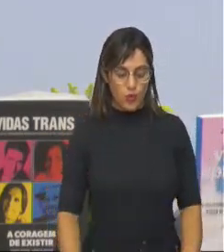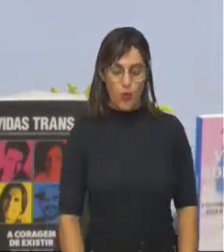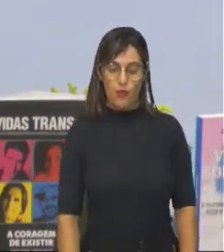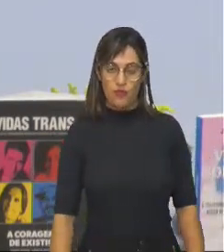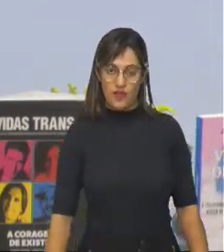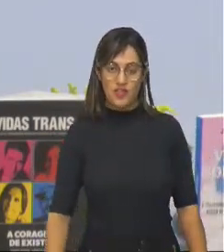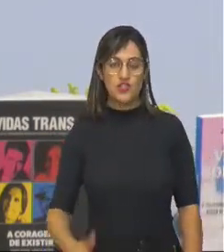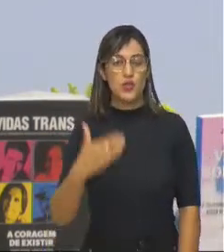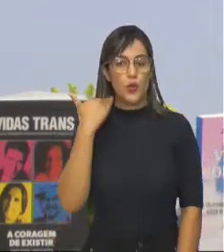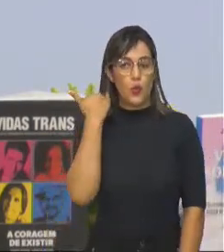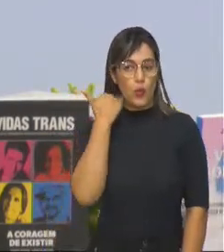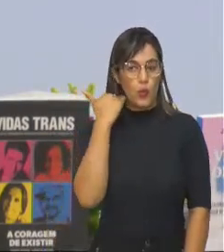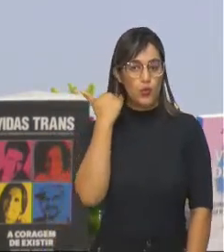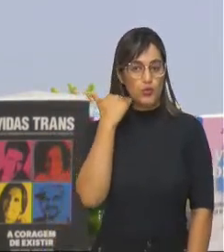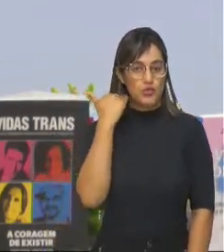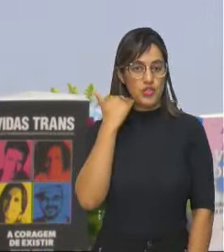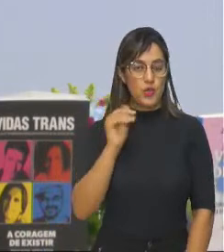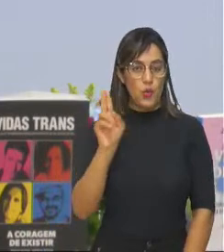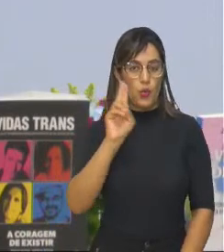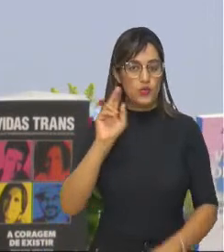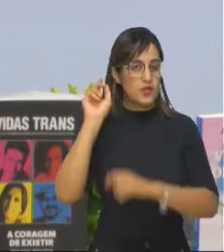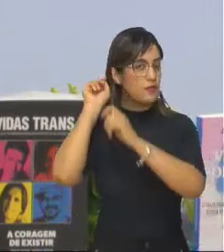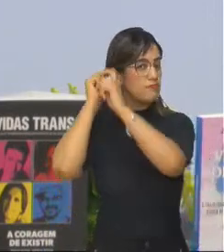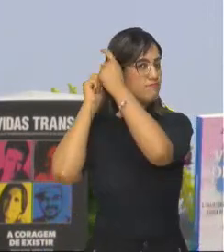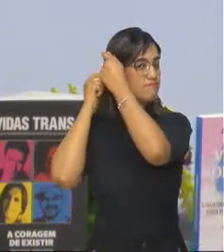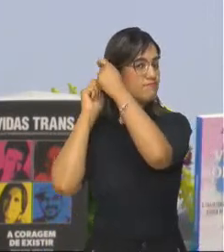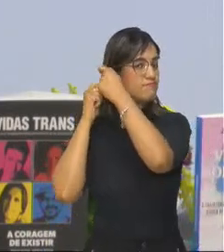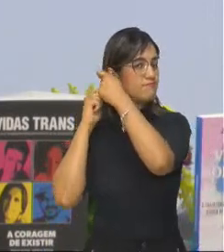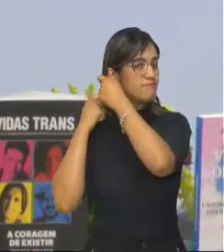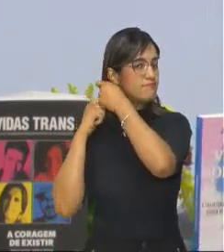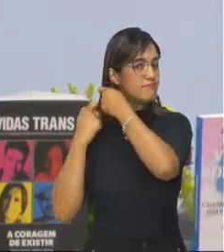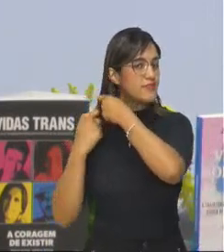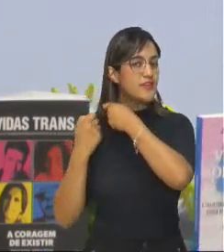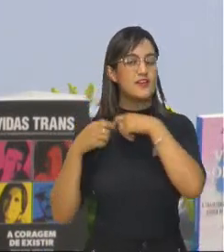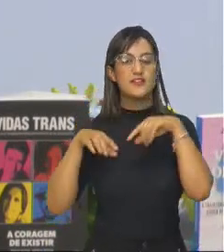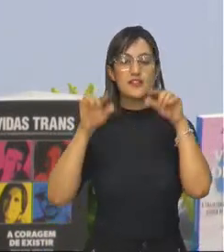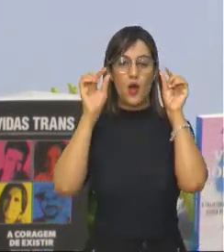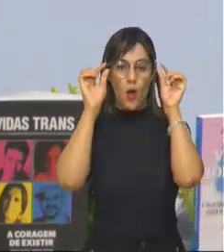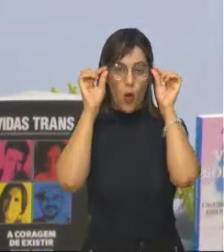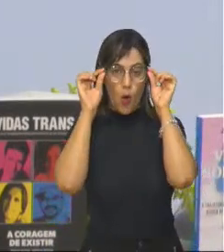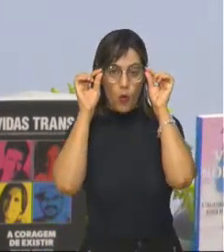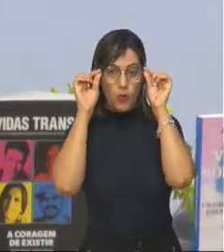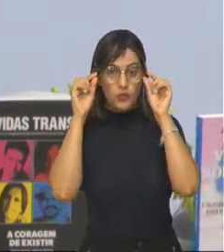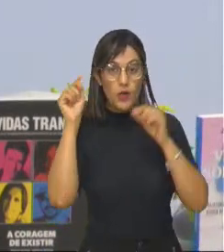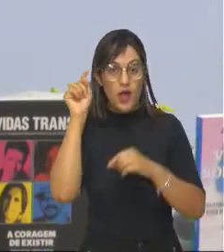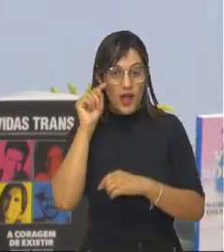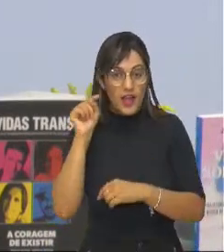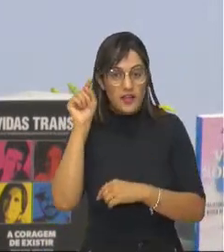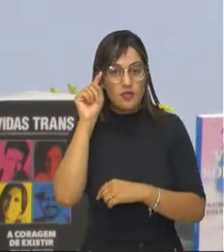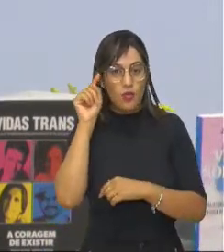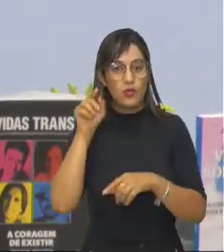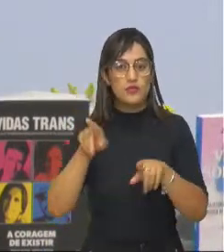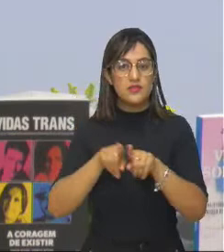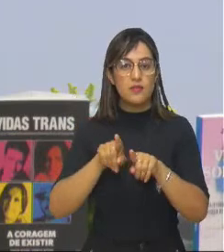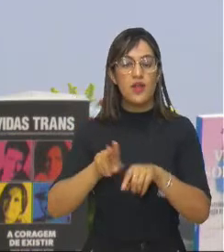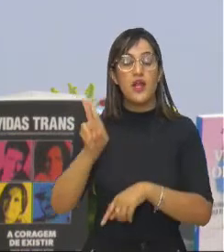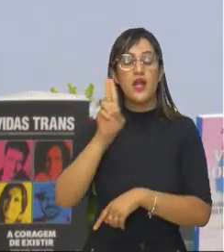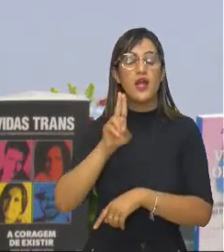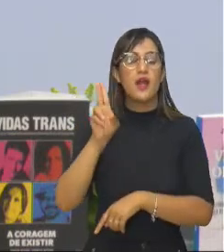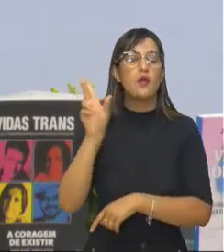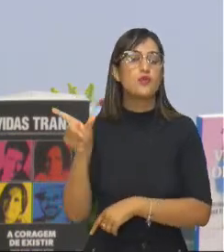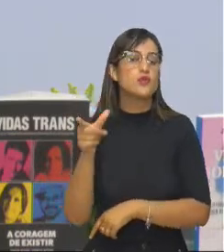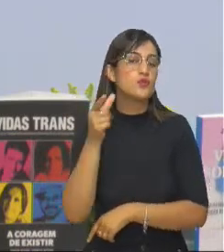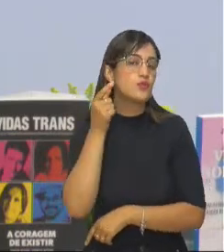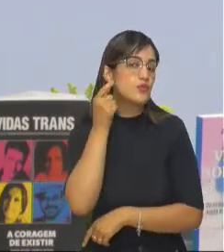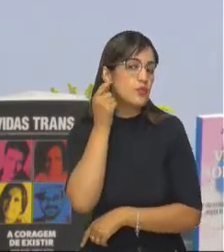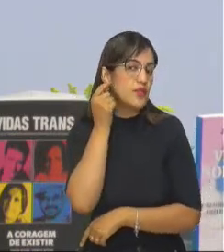autodescrição, usando tranças, óculos de aros dourados redondos. Eu uso brincos que foram me